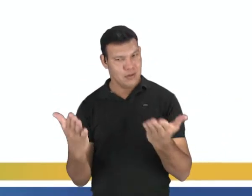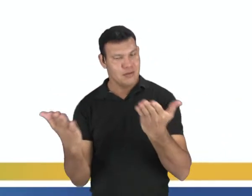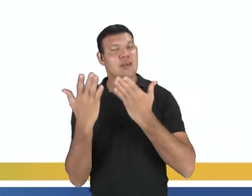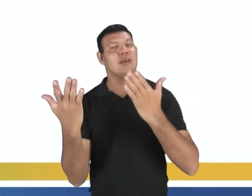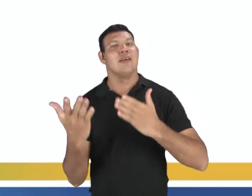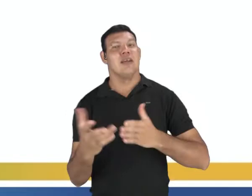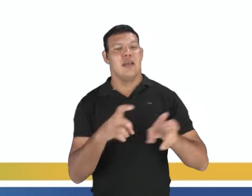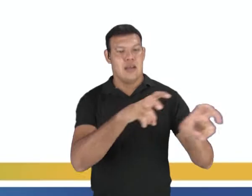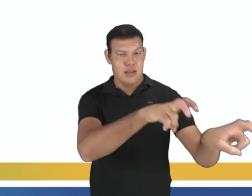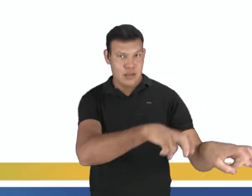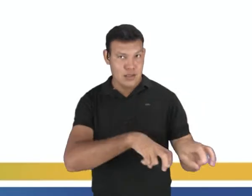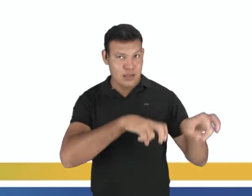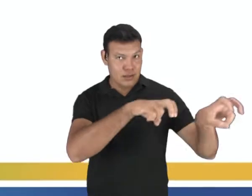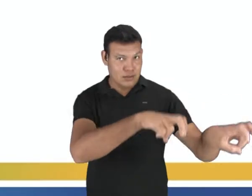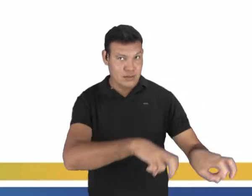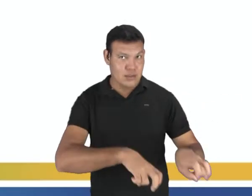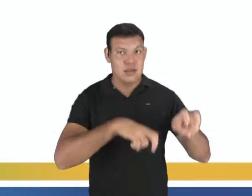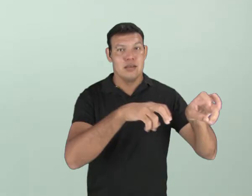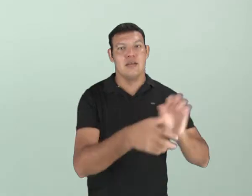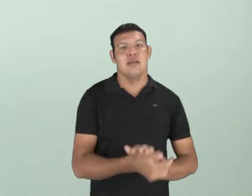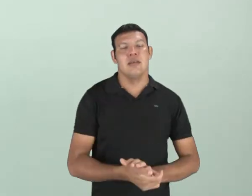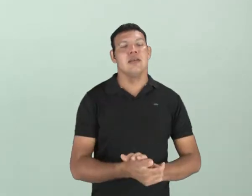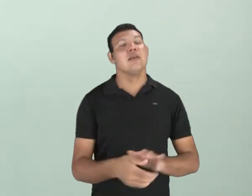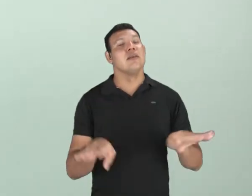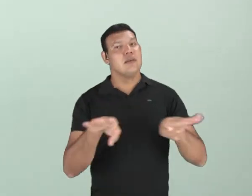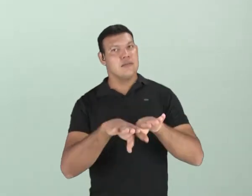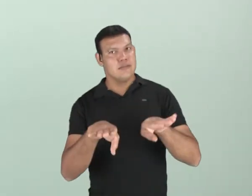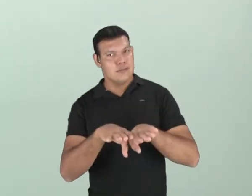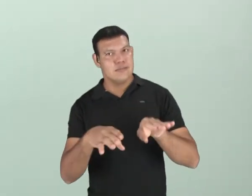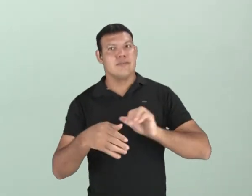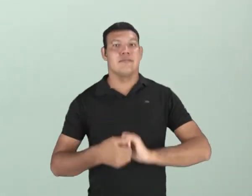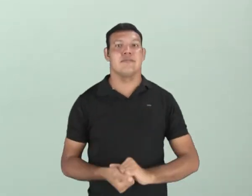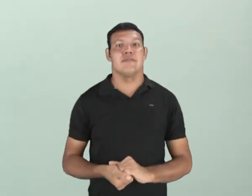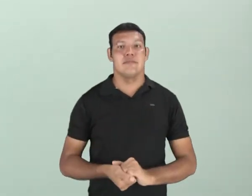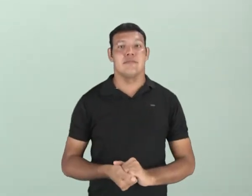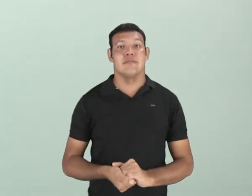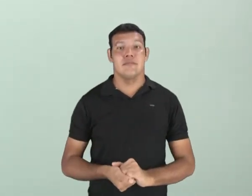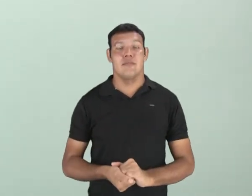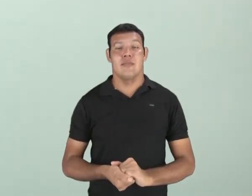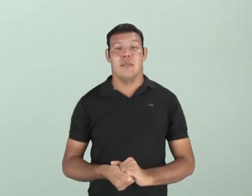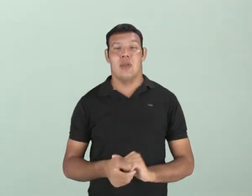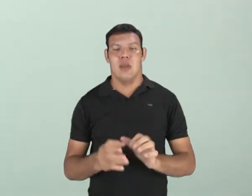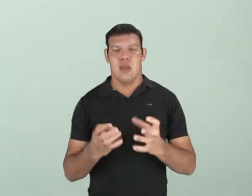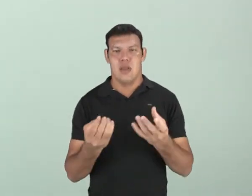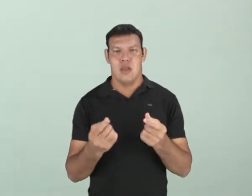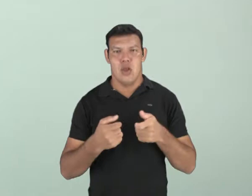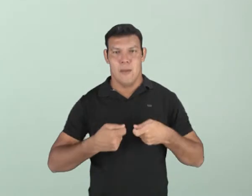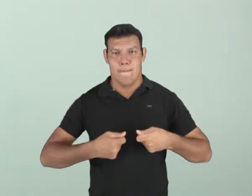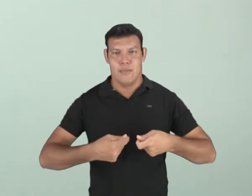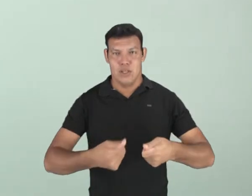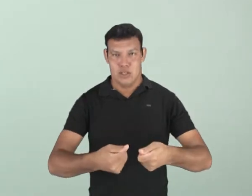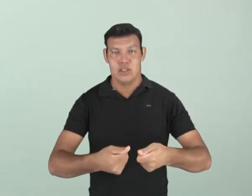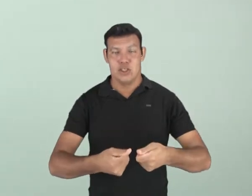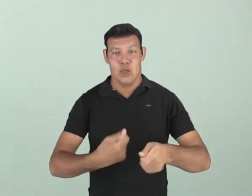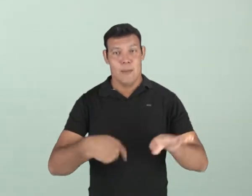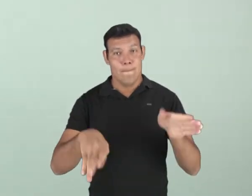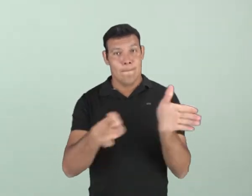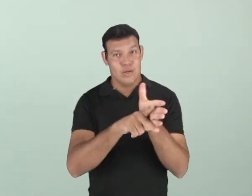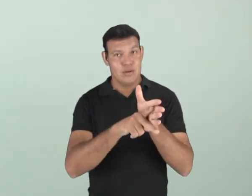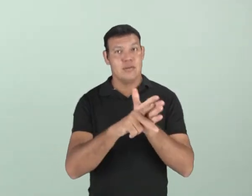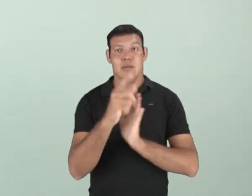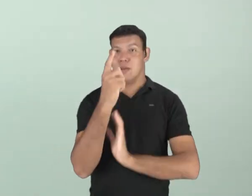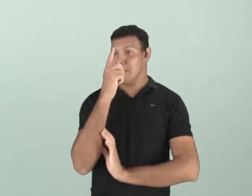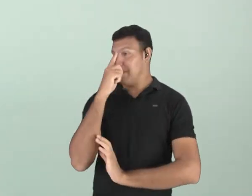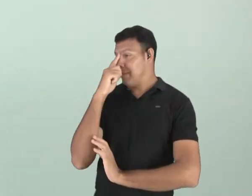A agricultura por conta desses vales e também, pessoal, a constituição aí da Grécia. Por conta